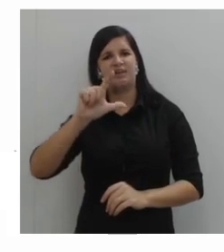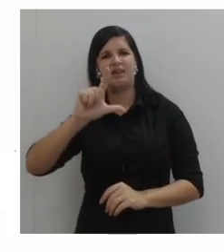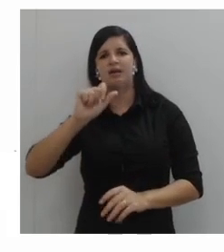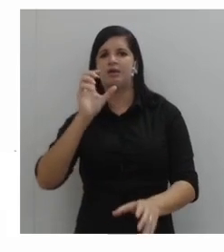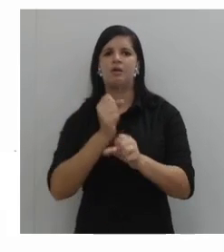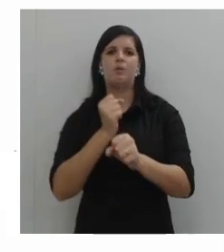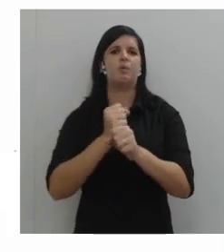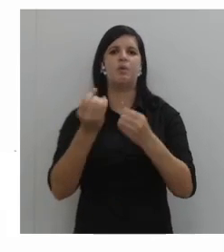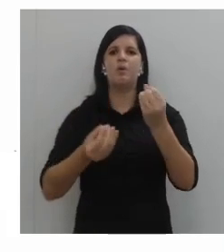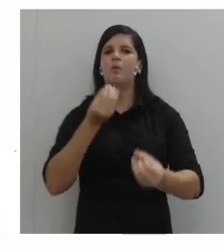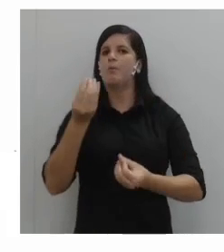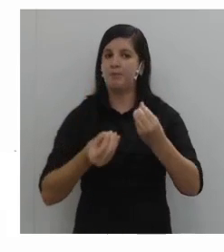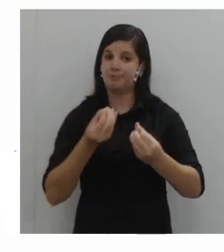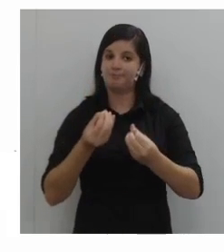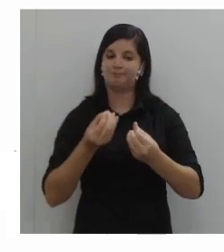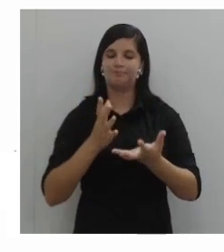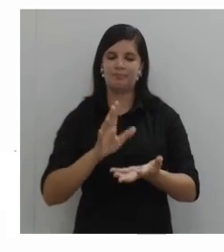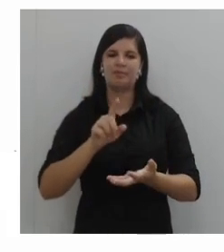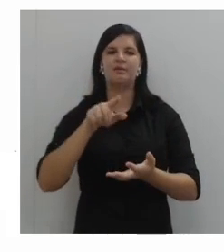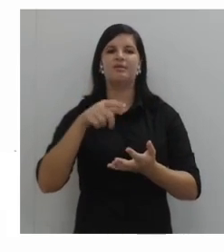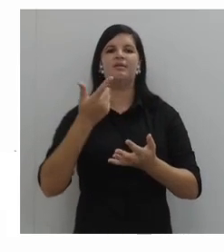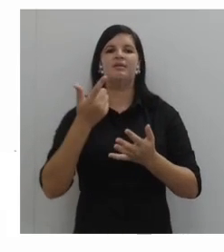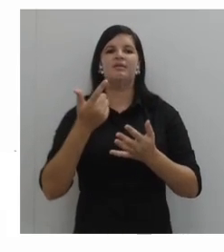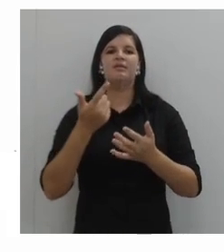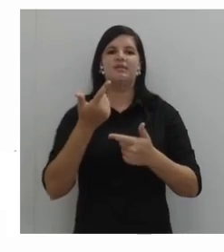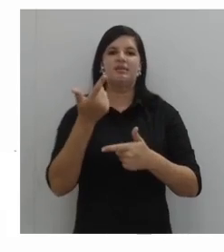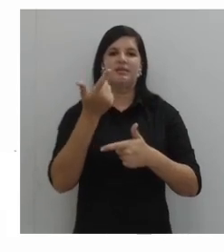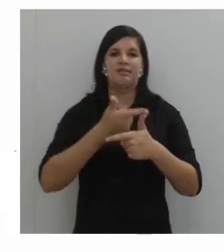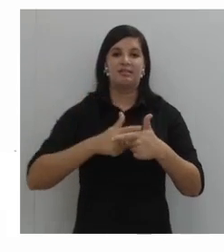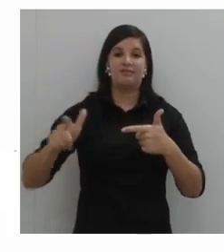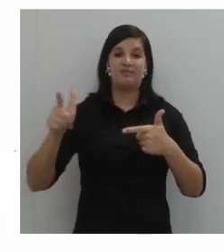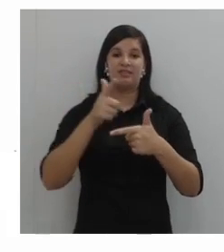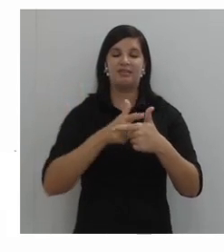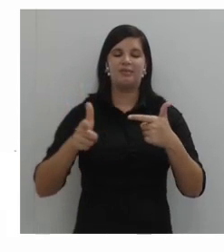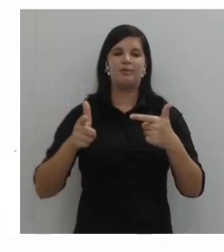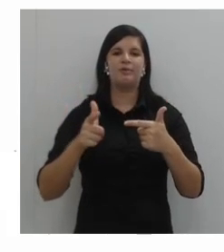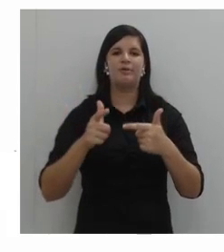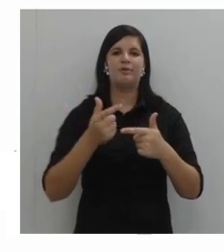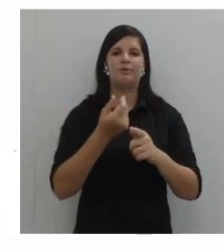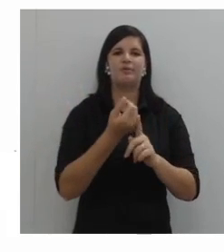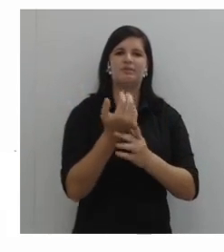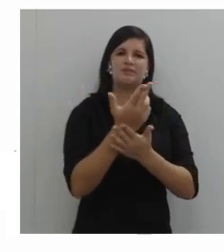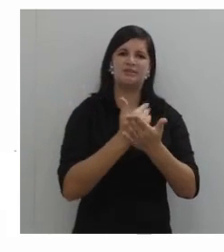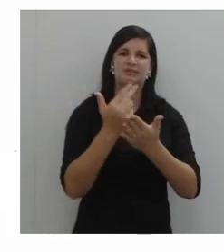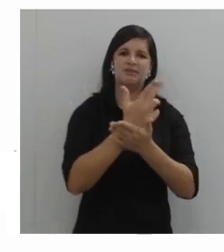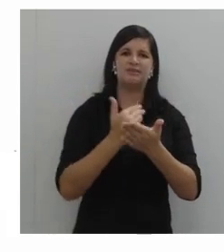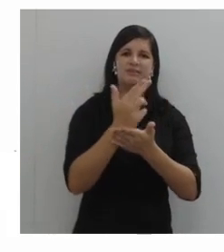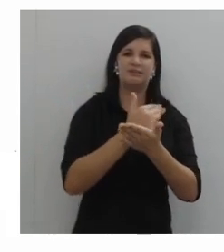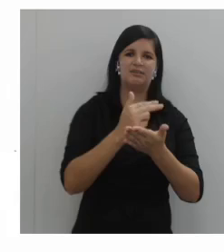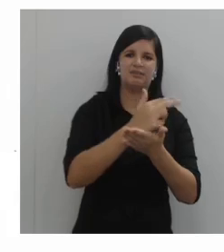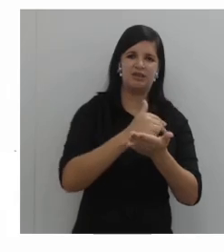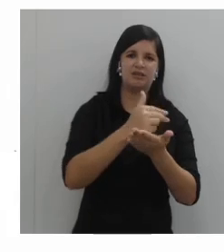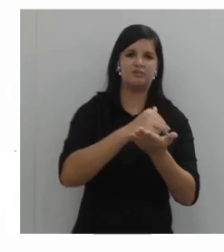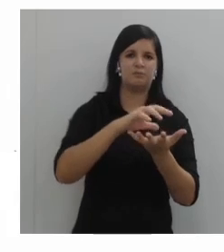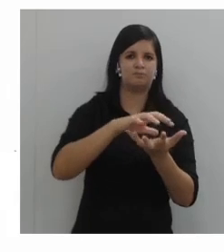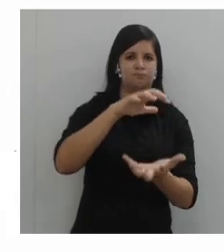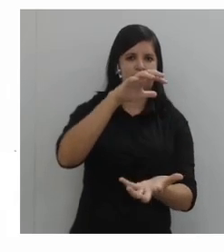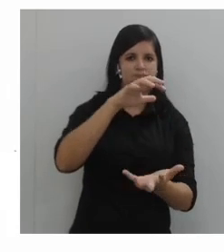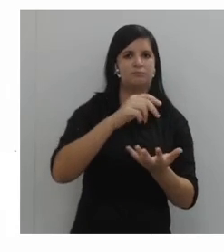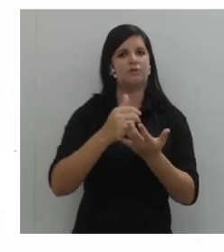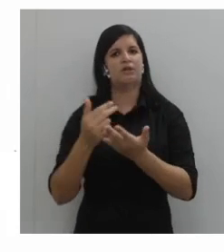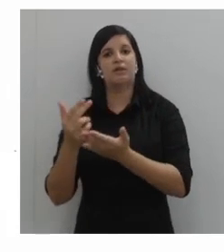escala? Escala é a divisão entre o tamanho do desenho e o tamanho real do